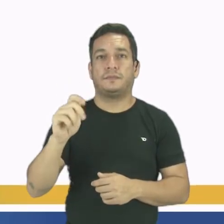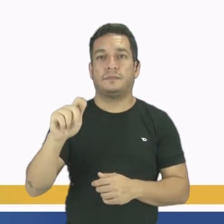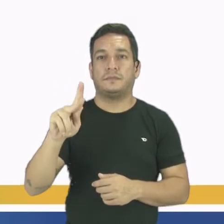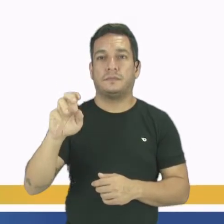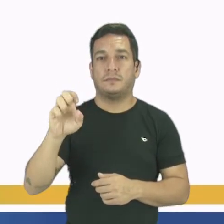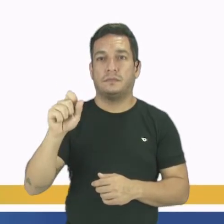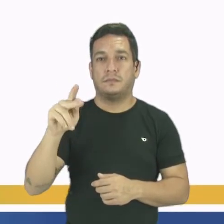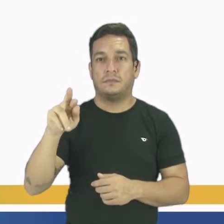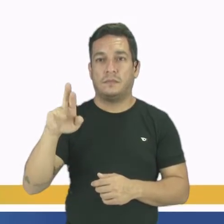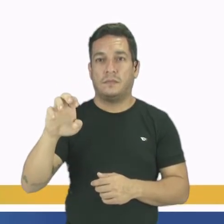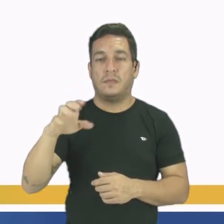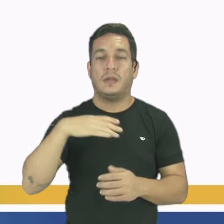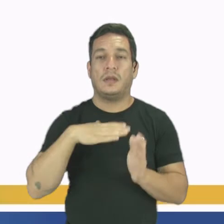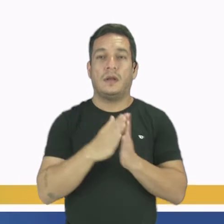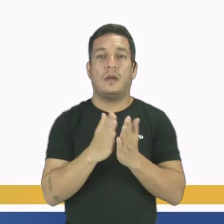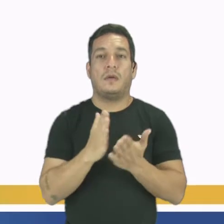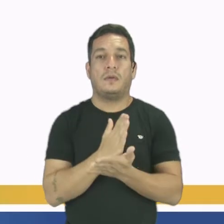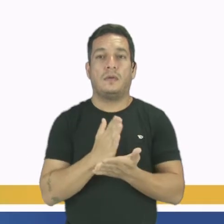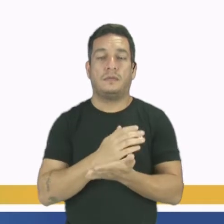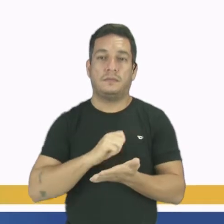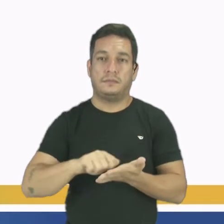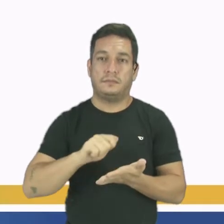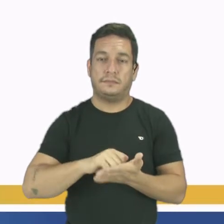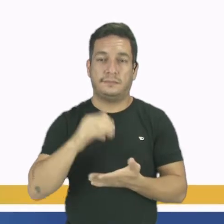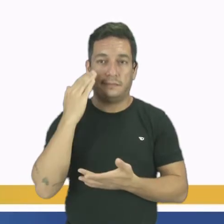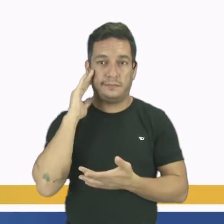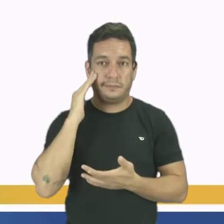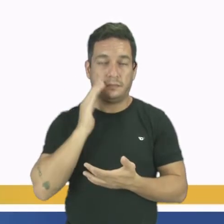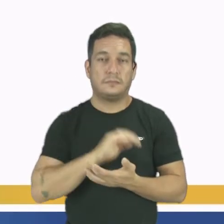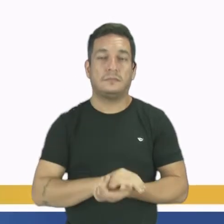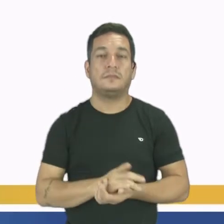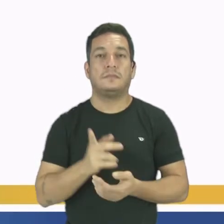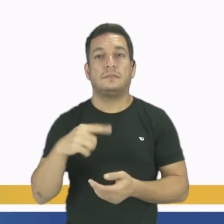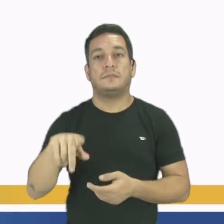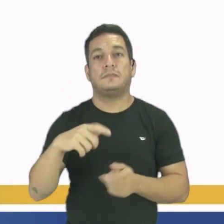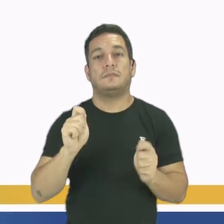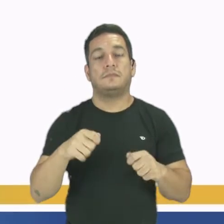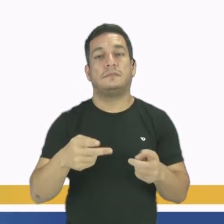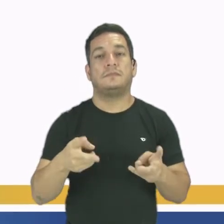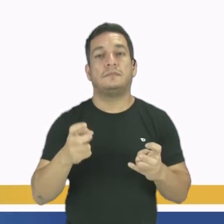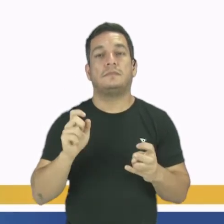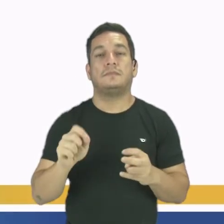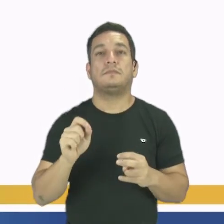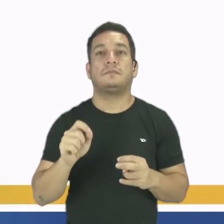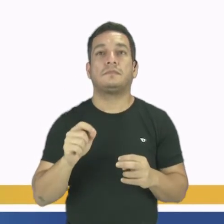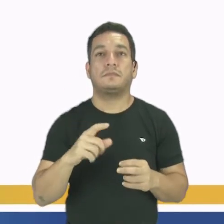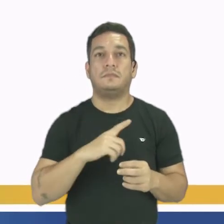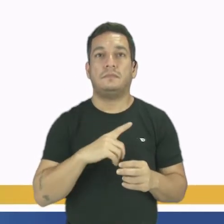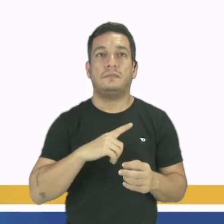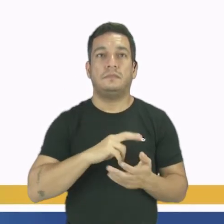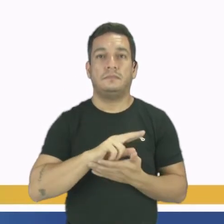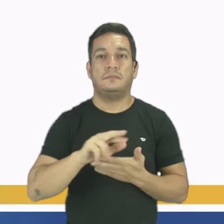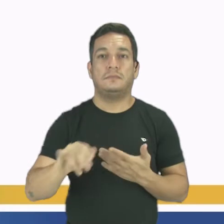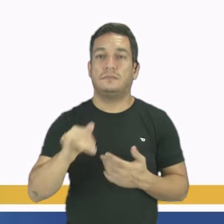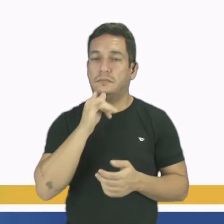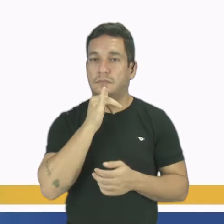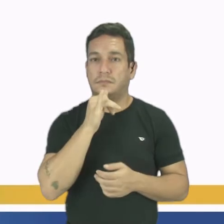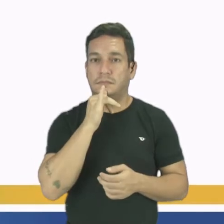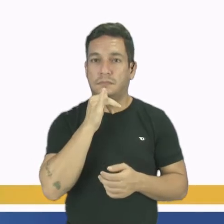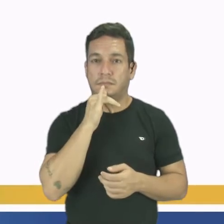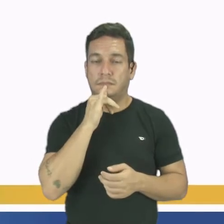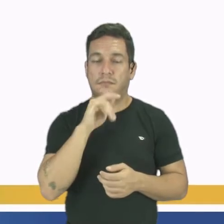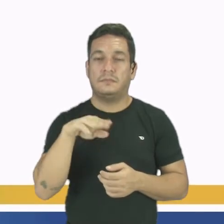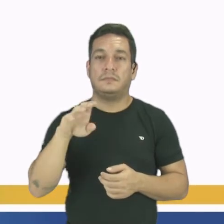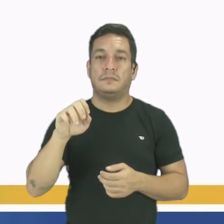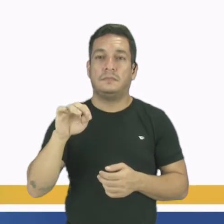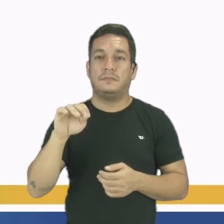todo são os livros que ele escreveu, entendeu? E aí vocês podem perceber que existem muitos exemplos aí de